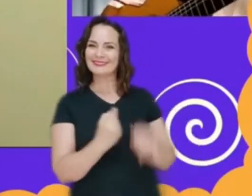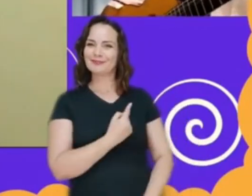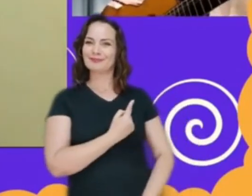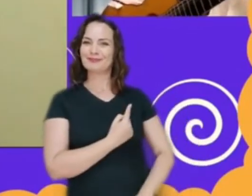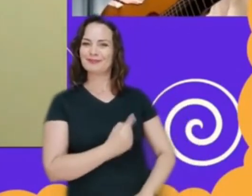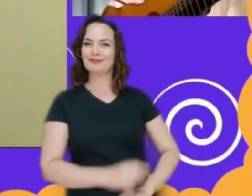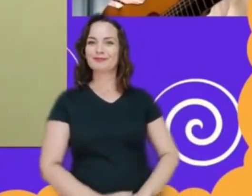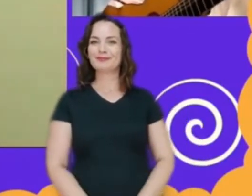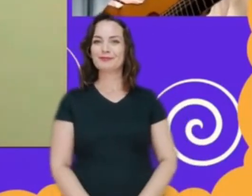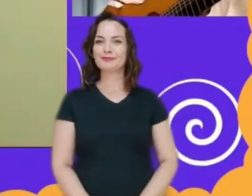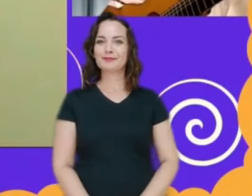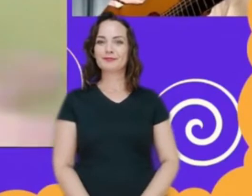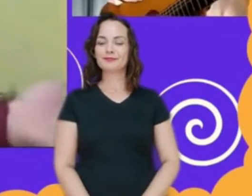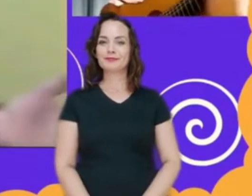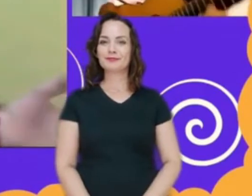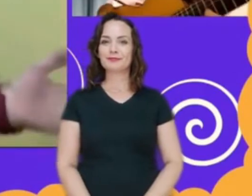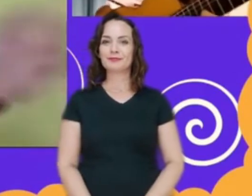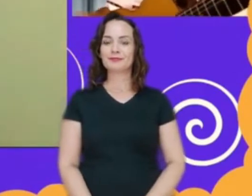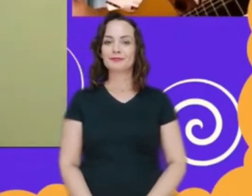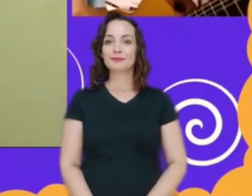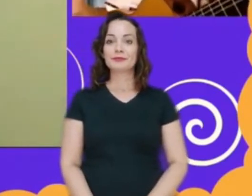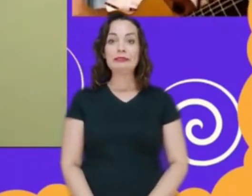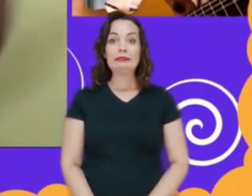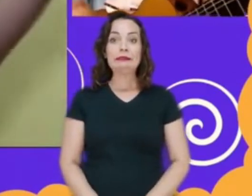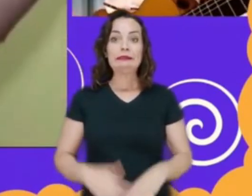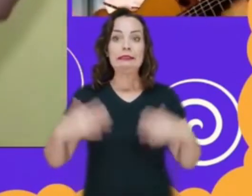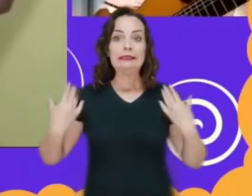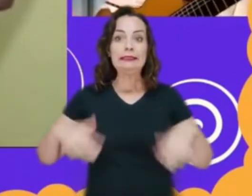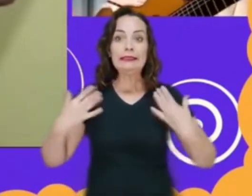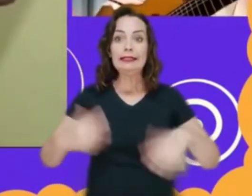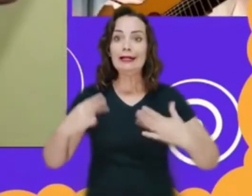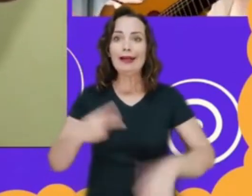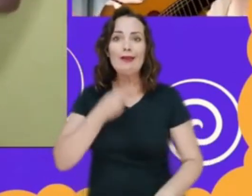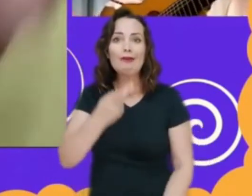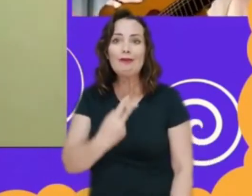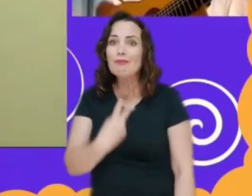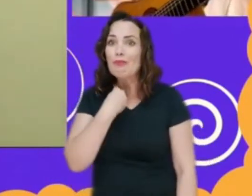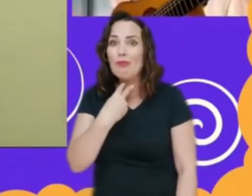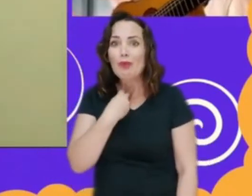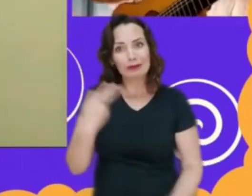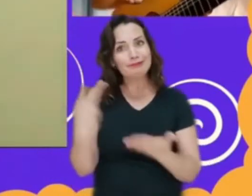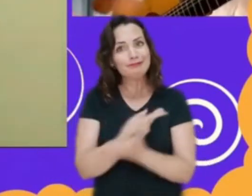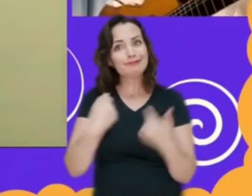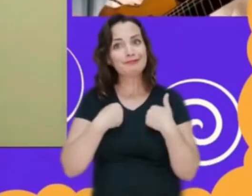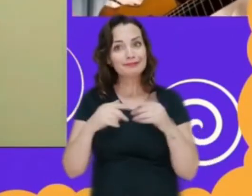Avião, sapo, sapo, sapo Ai, eu falei, não pode, produção Não pode Então de novo